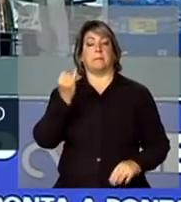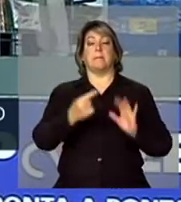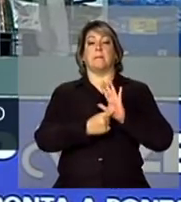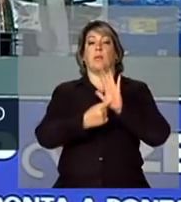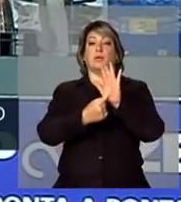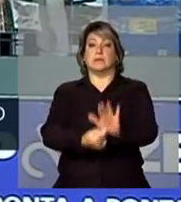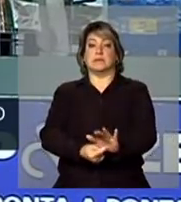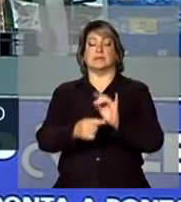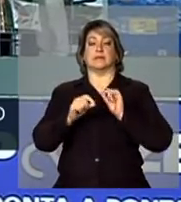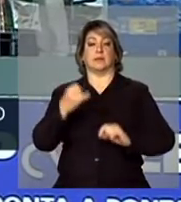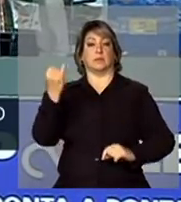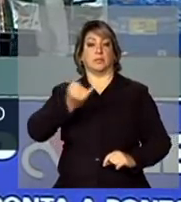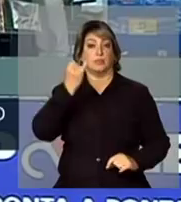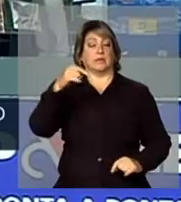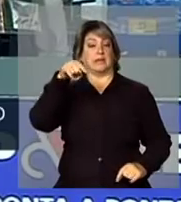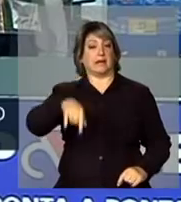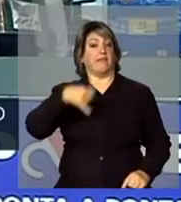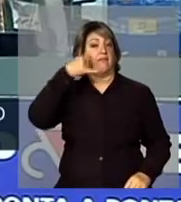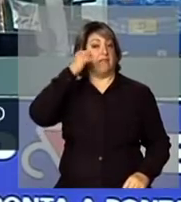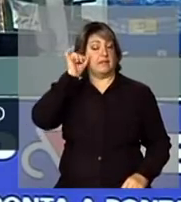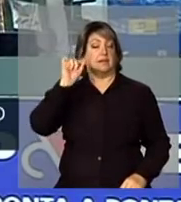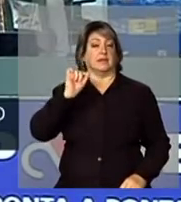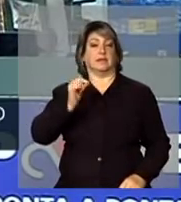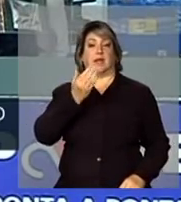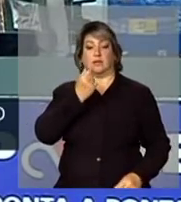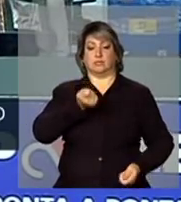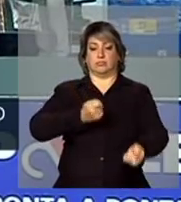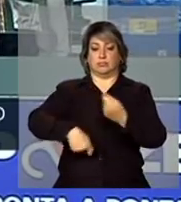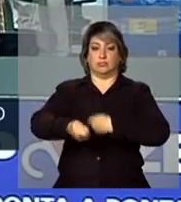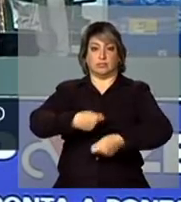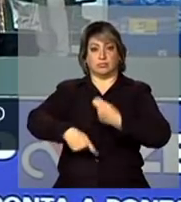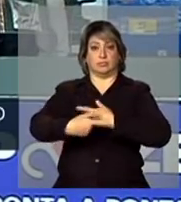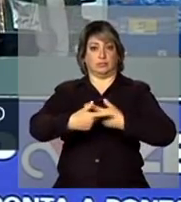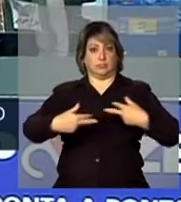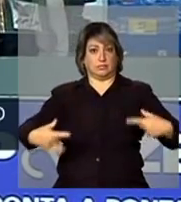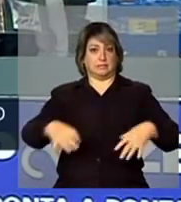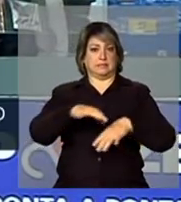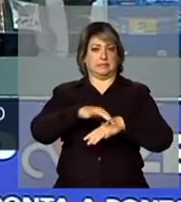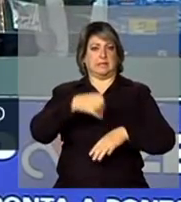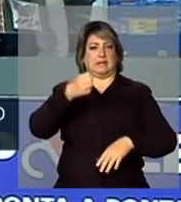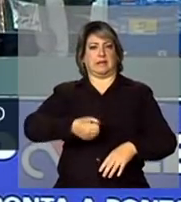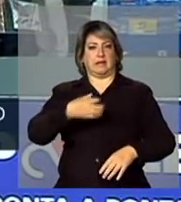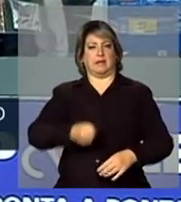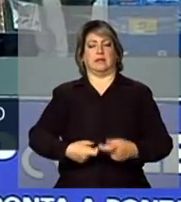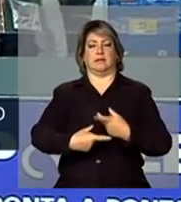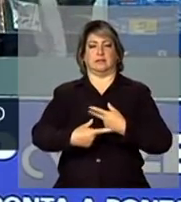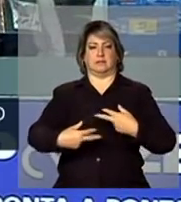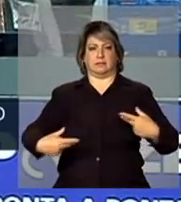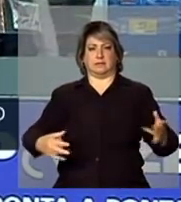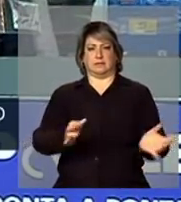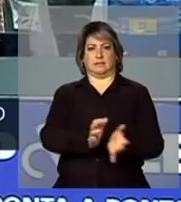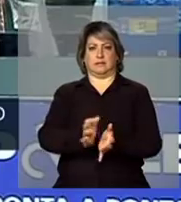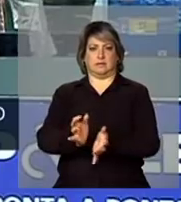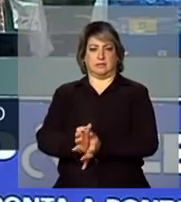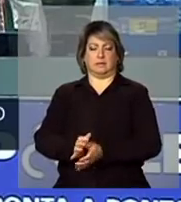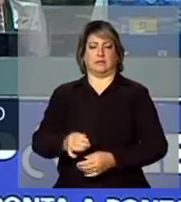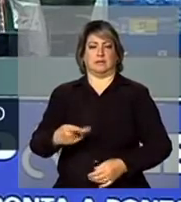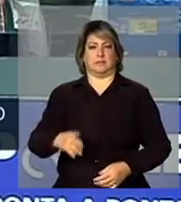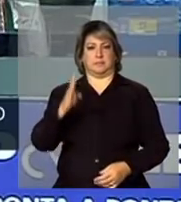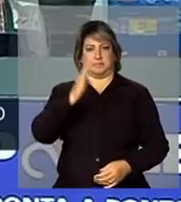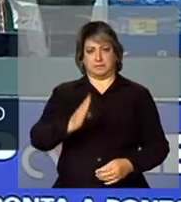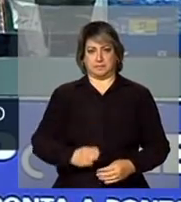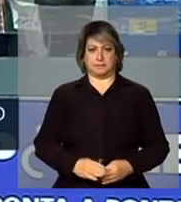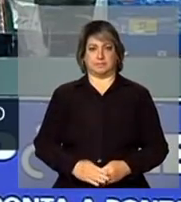as vantagens do Zebu nas cadeias produtivas do agronegócio e nos demais segmentos da economia